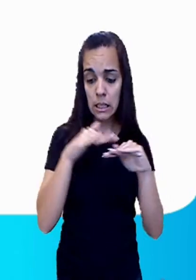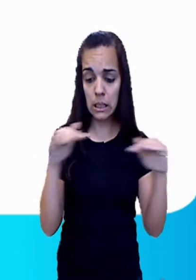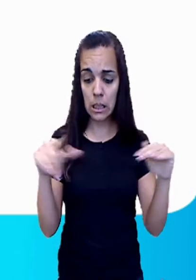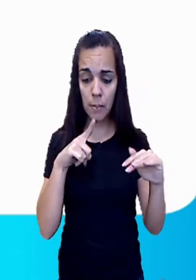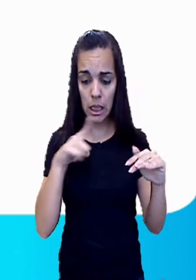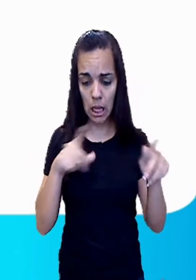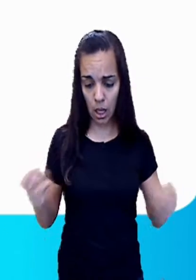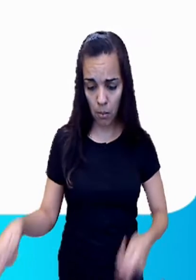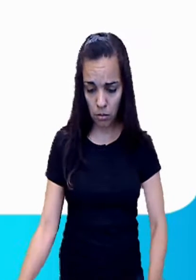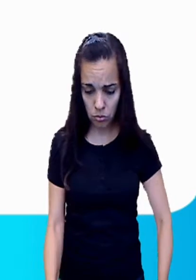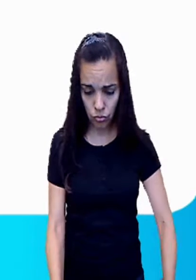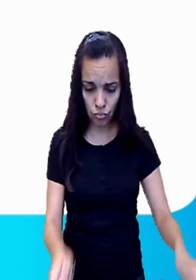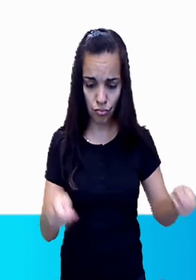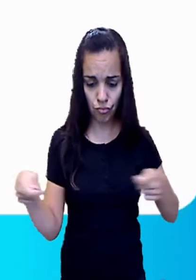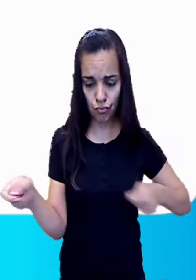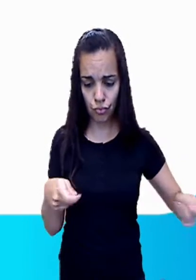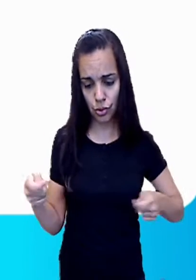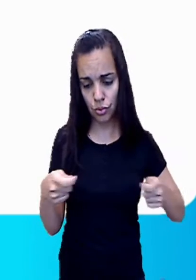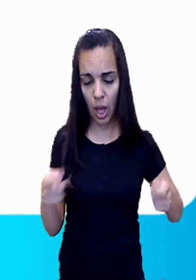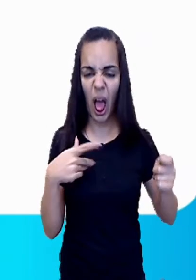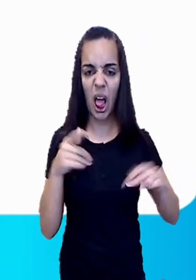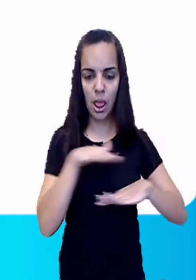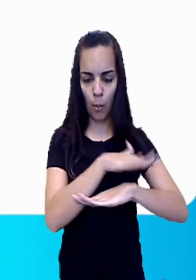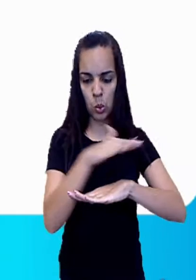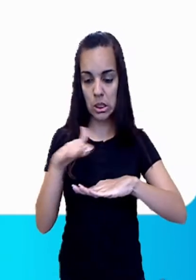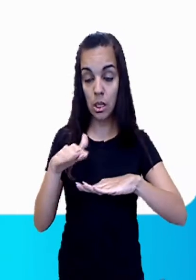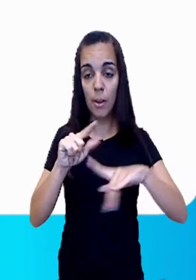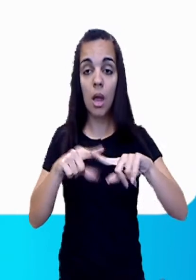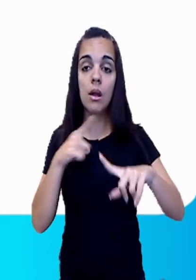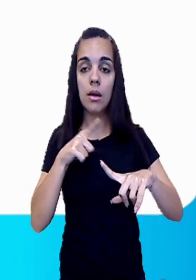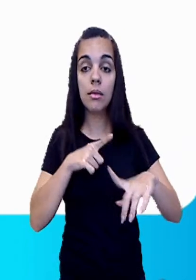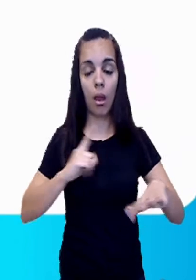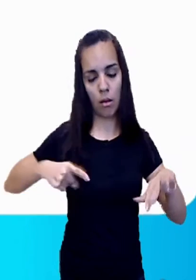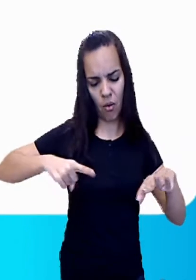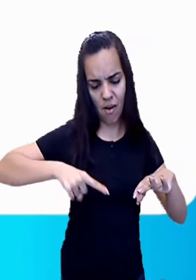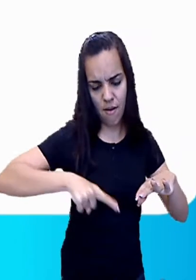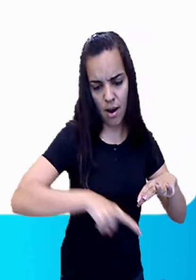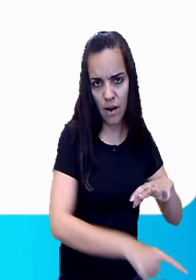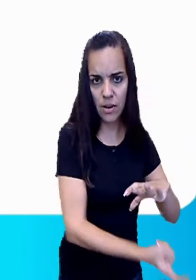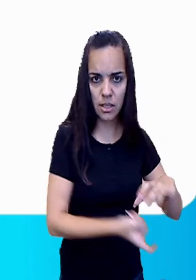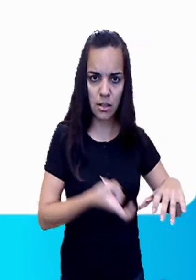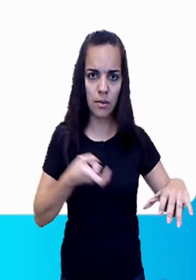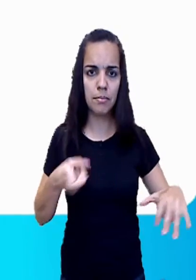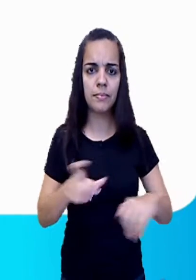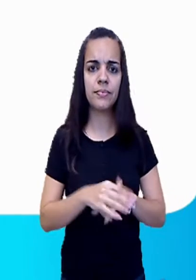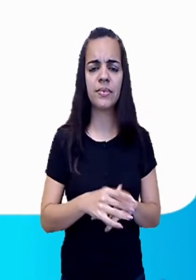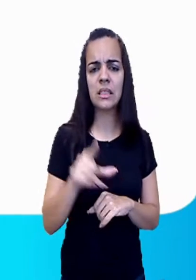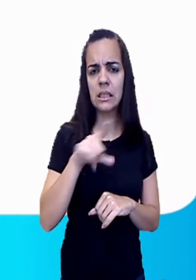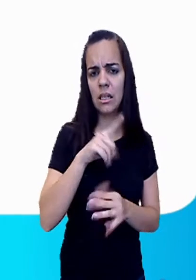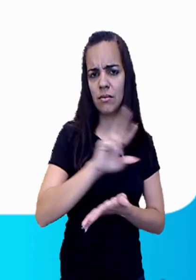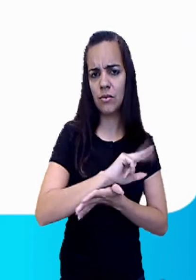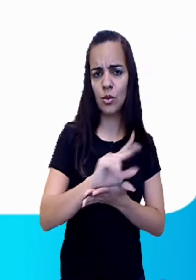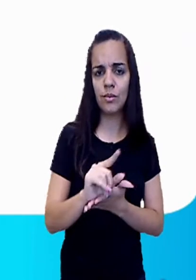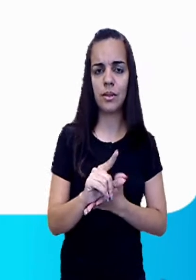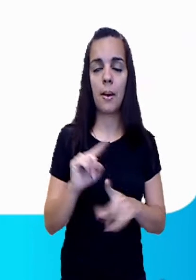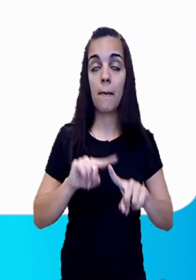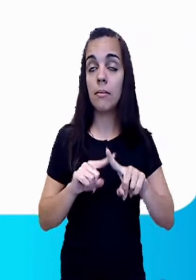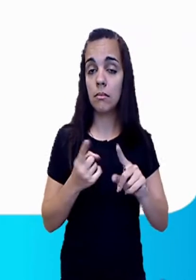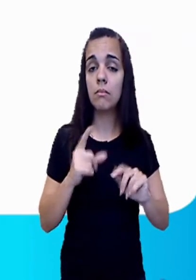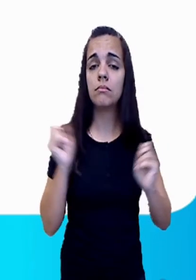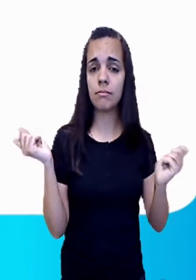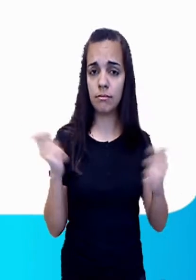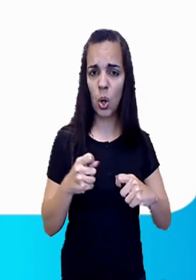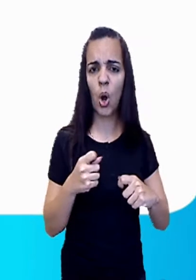gente pode tirar também profundo. Então, a mineração do ouro, quando feita de maneira inadequada, pode provocar inúmeros